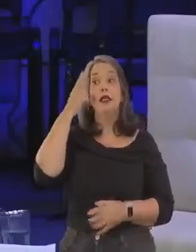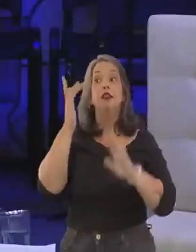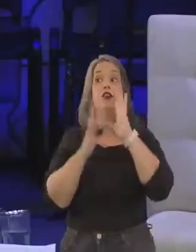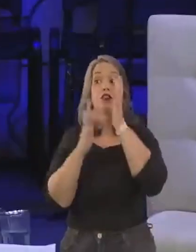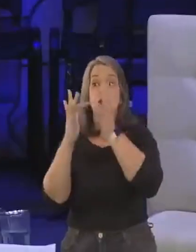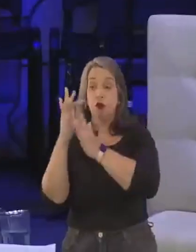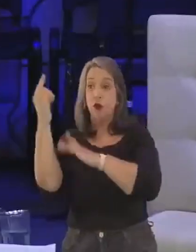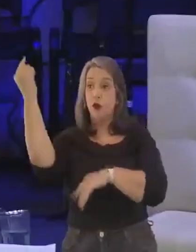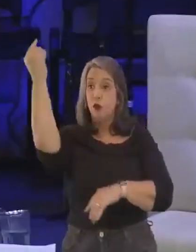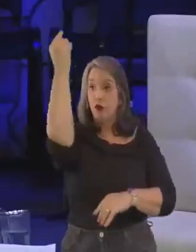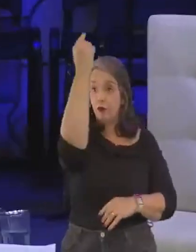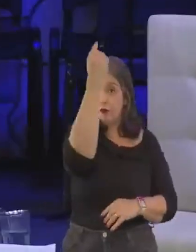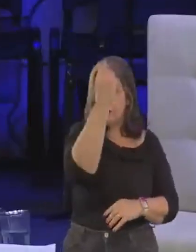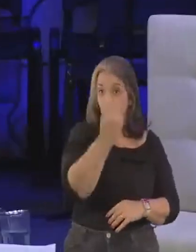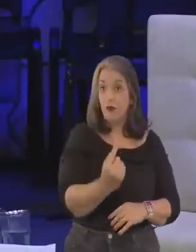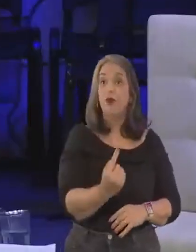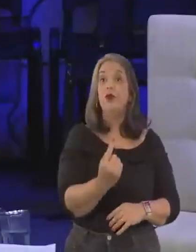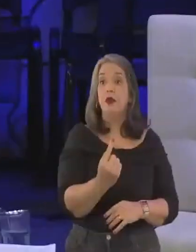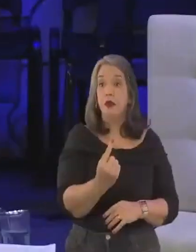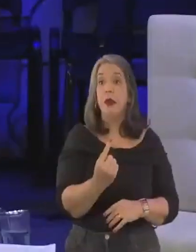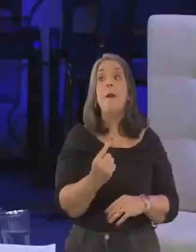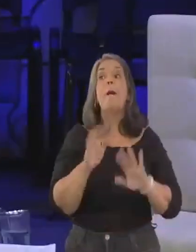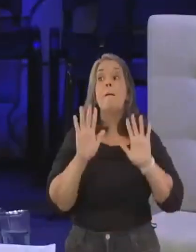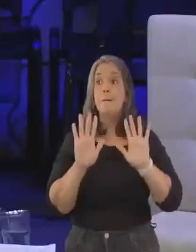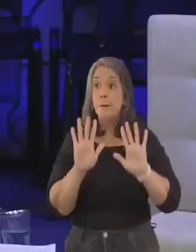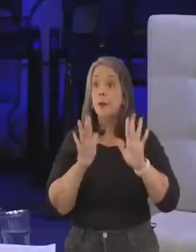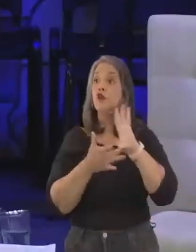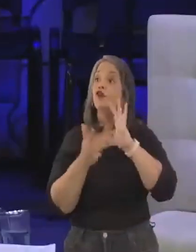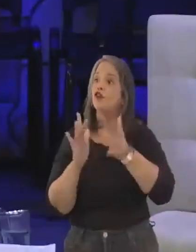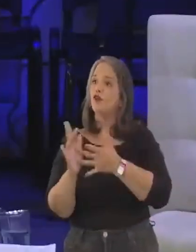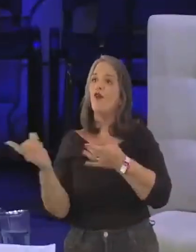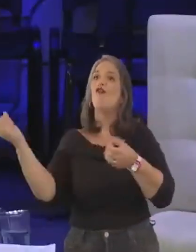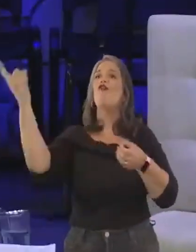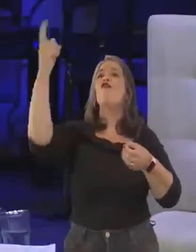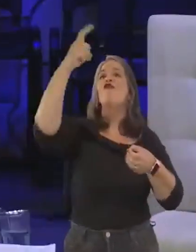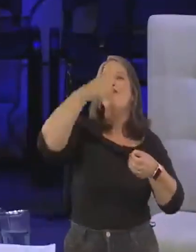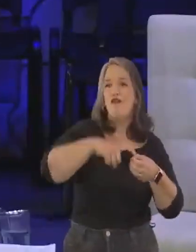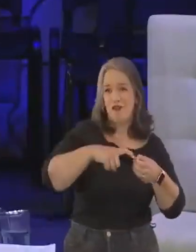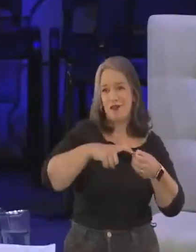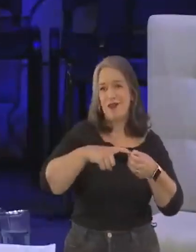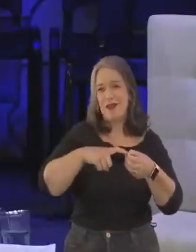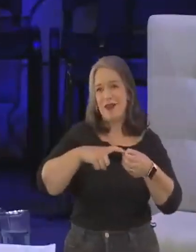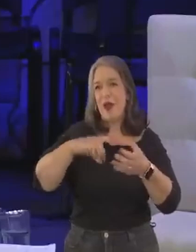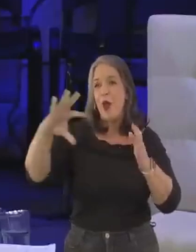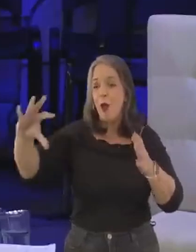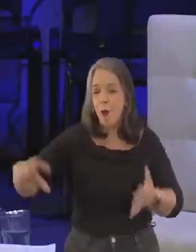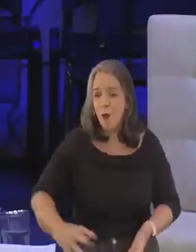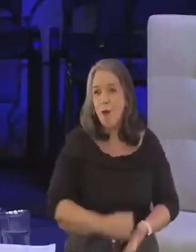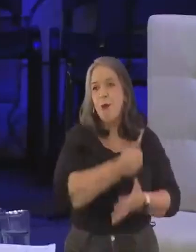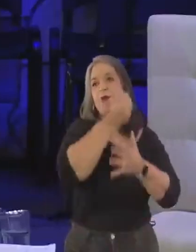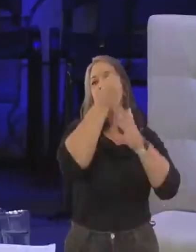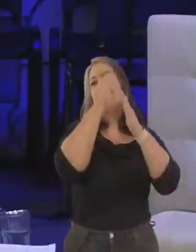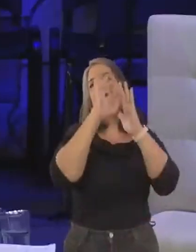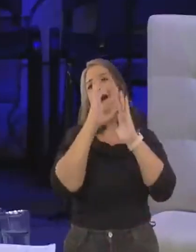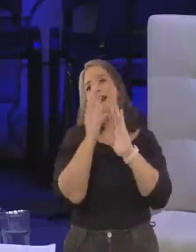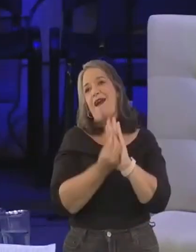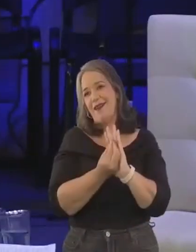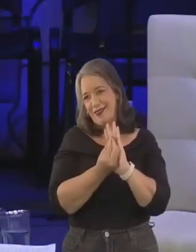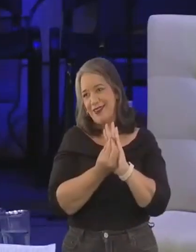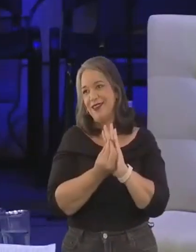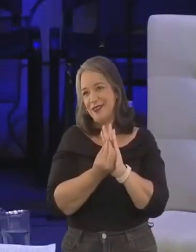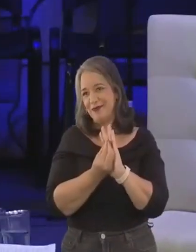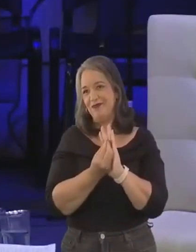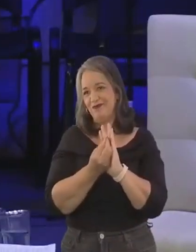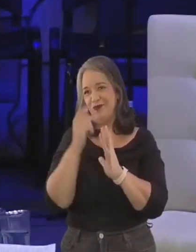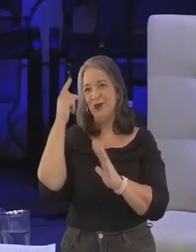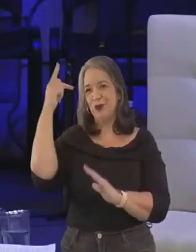veio, mas Jesus voltará para buscar a sua igreja. E é a respeito deste tema que eu gostaria